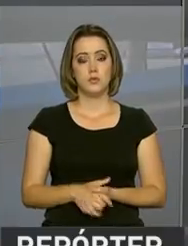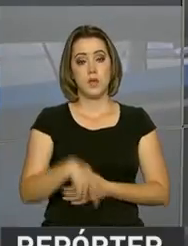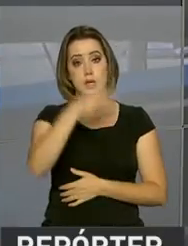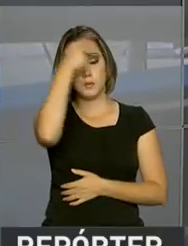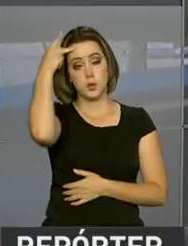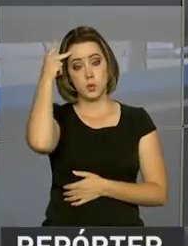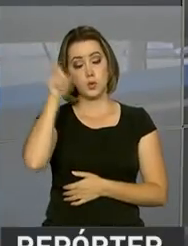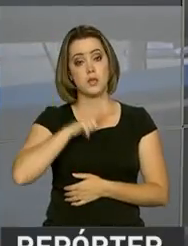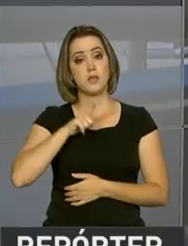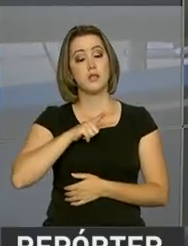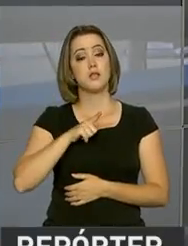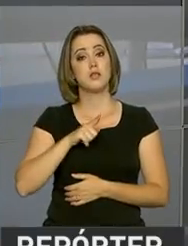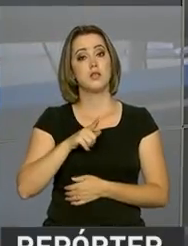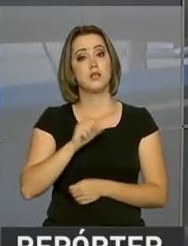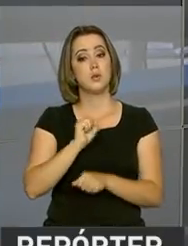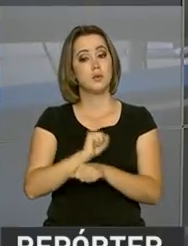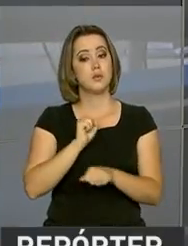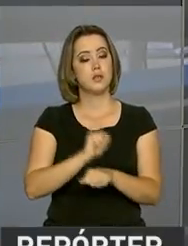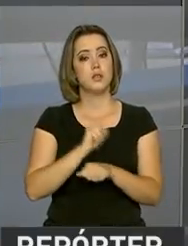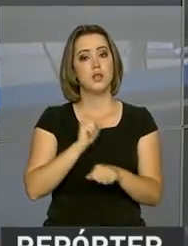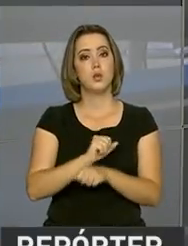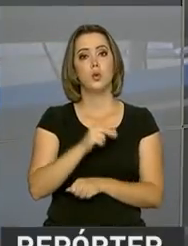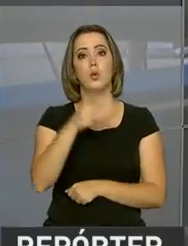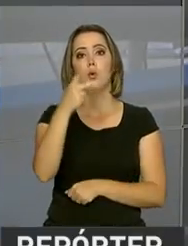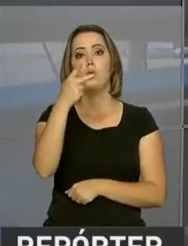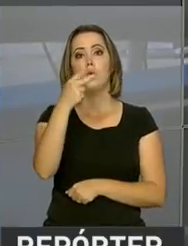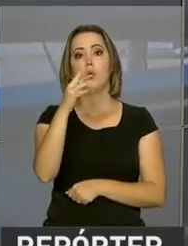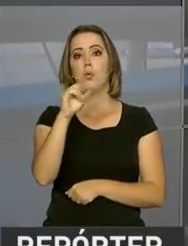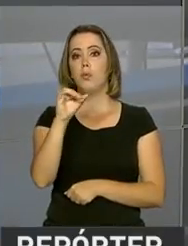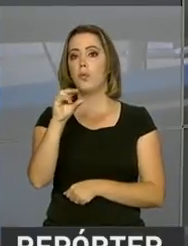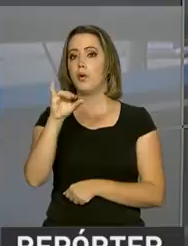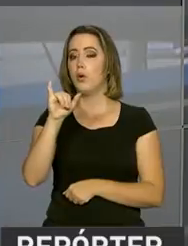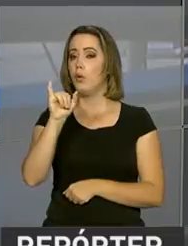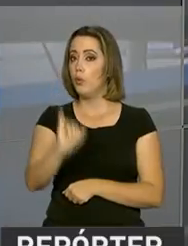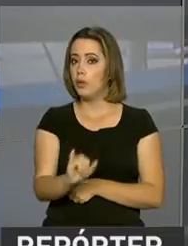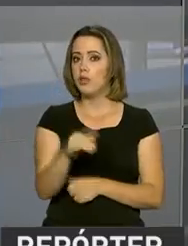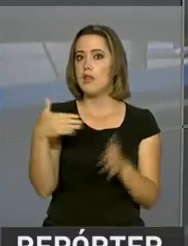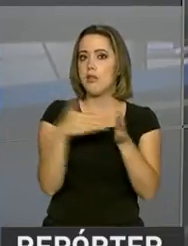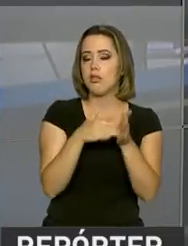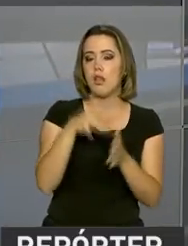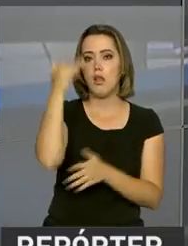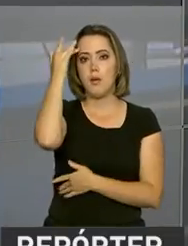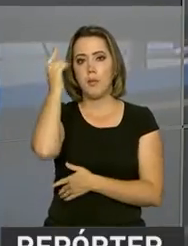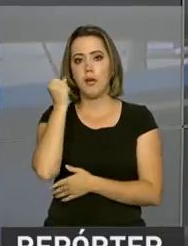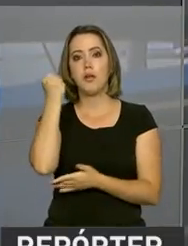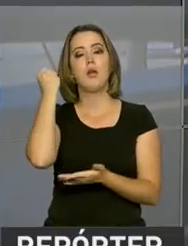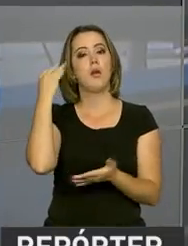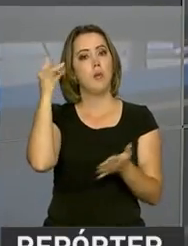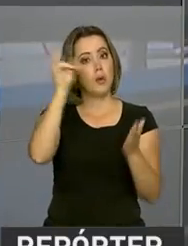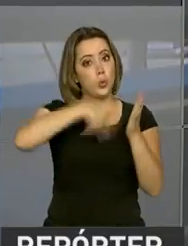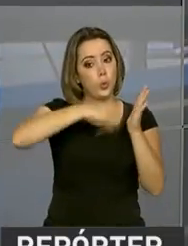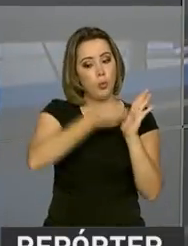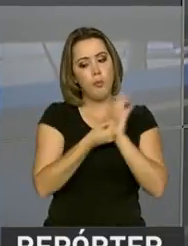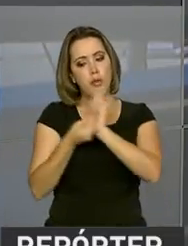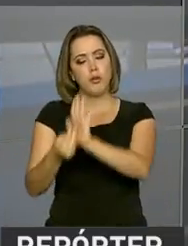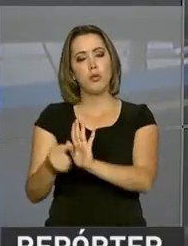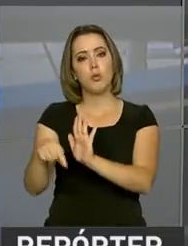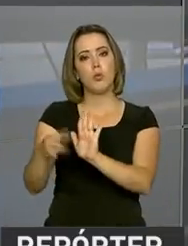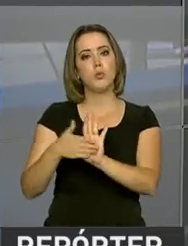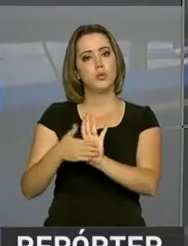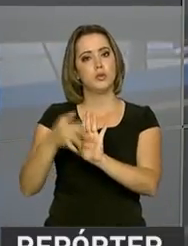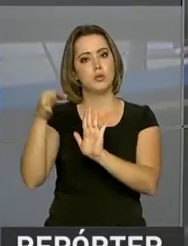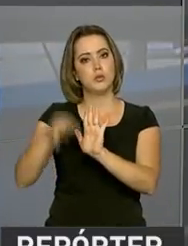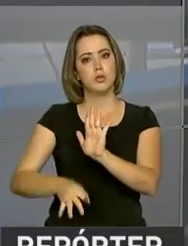candidatos que estão na lista de espera do prouni têm até amanhã para comprovar as informações prestadas na hora da inscrição do programa universidade